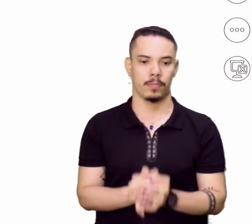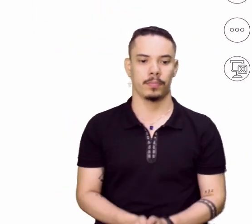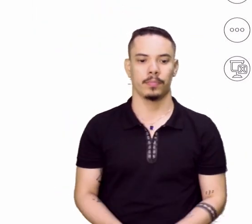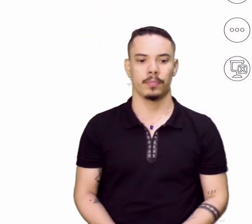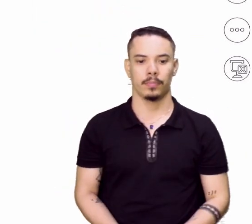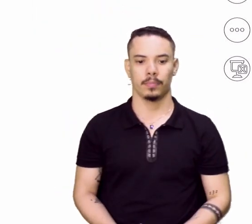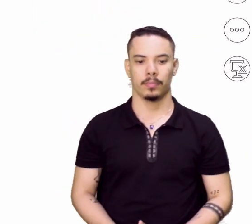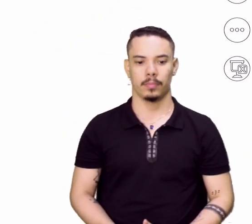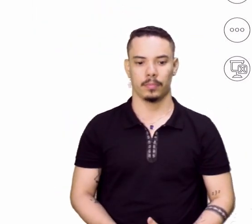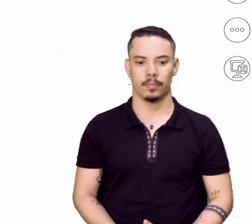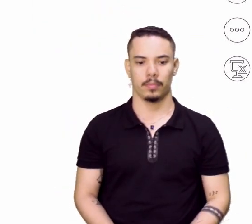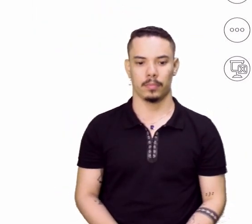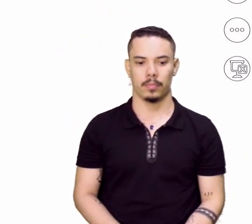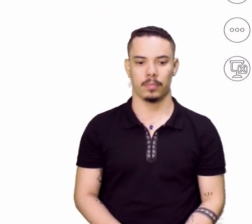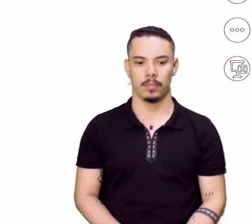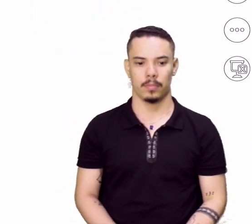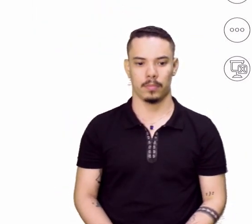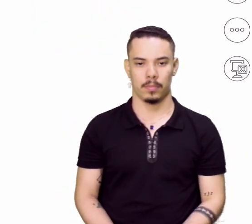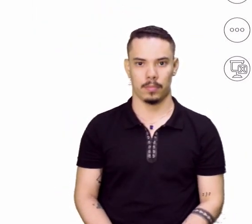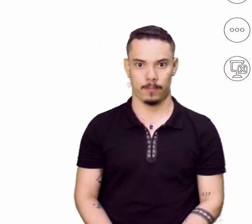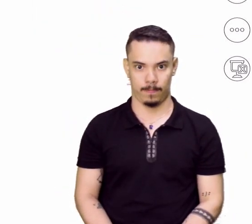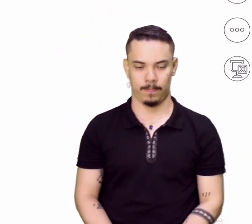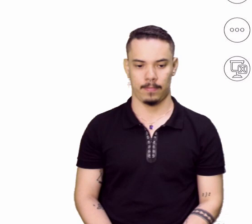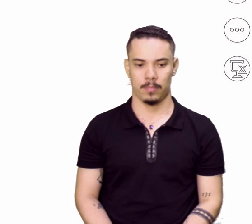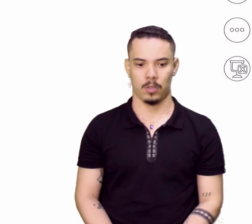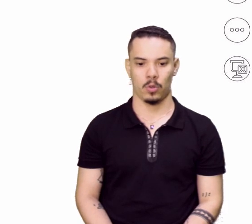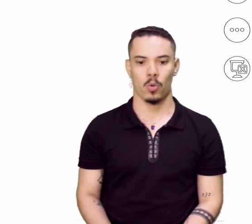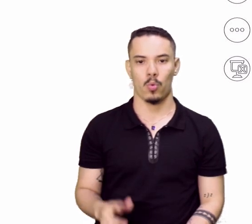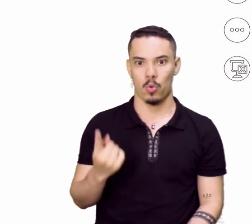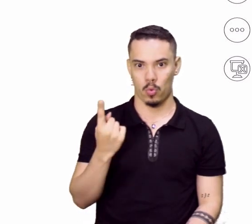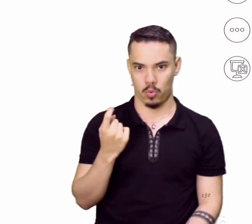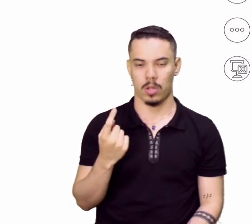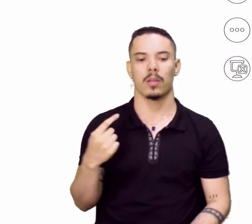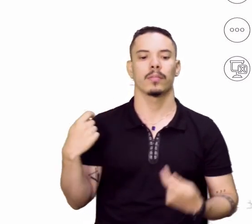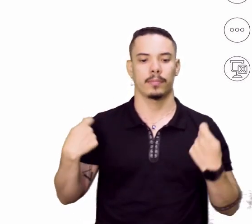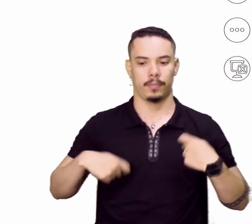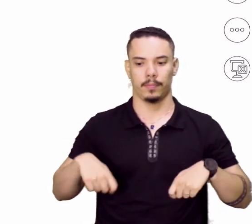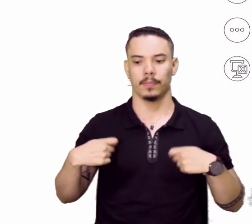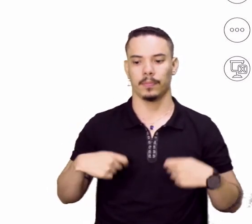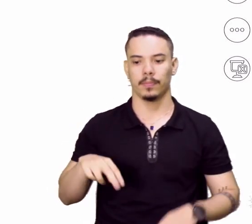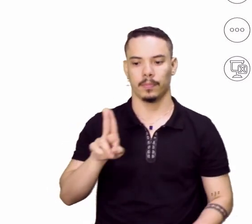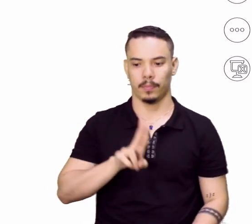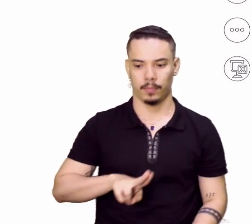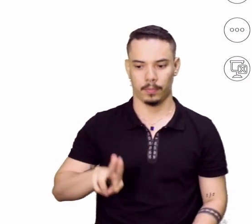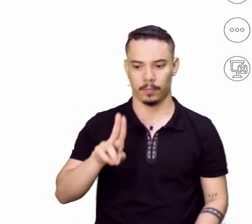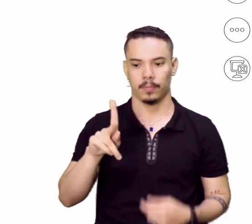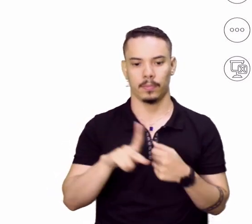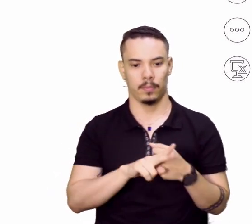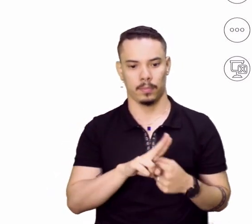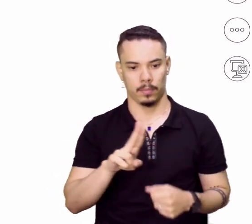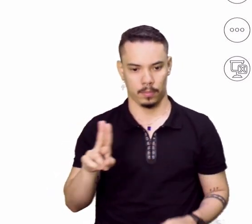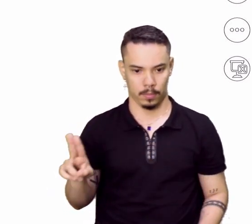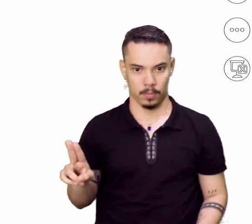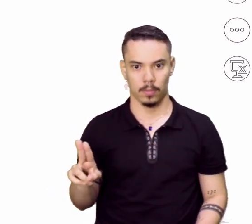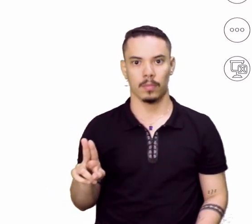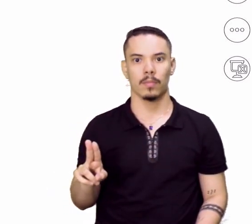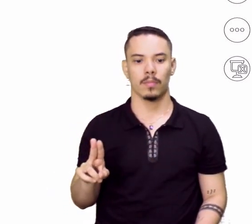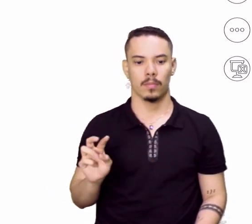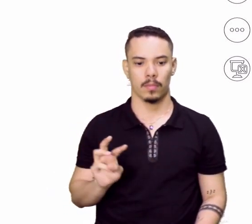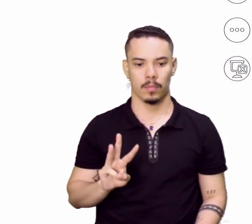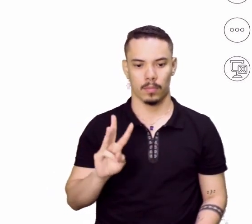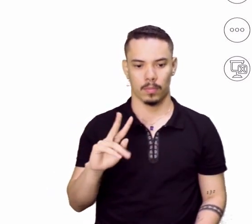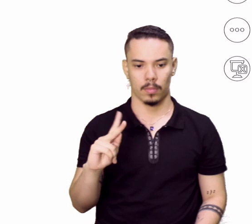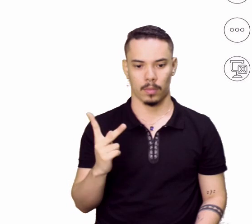Juntar as duas em uma única oração. E aí vai ser necessário fazer o uso de um pronome relativo para